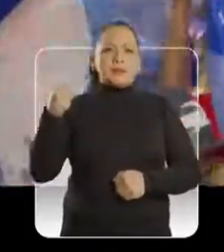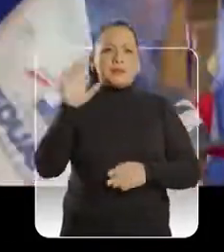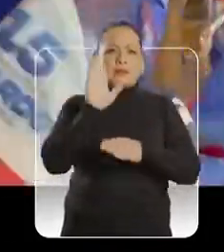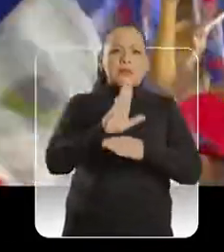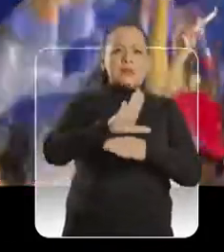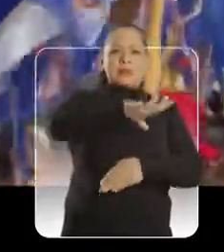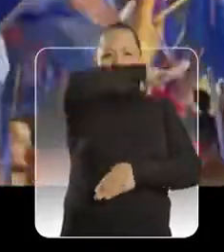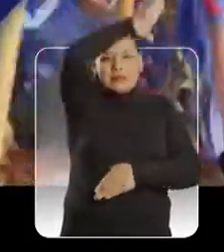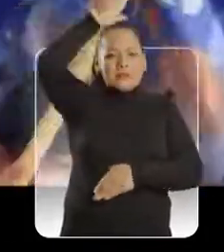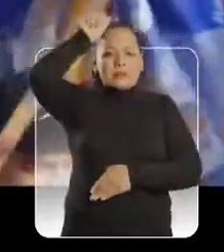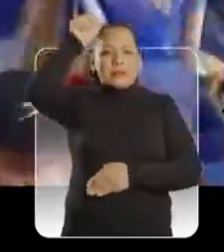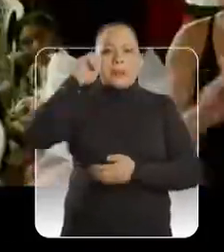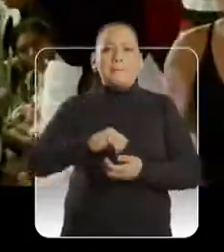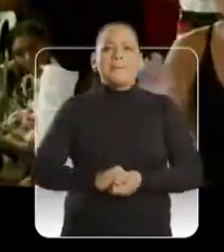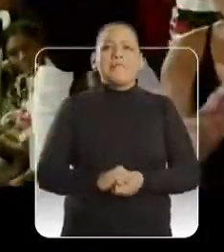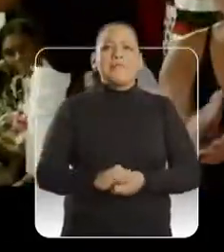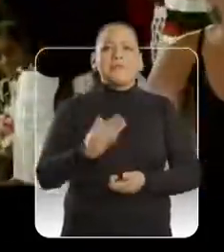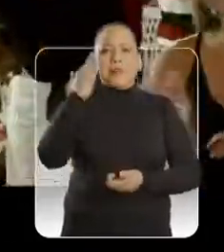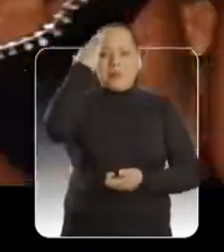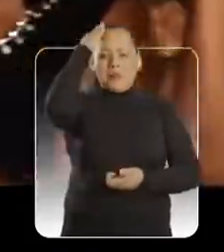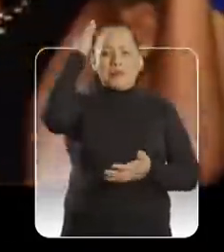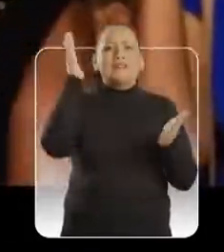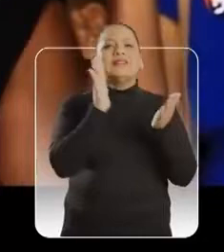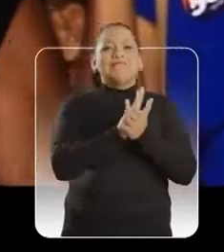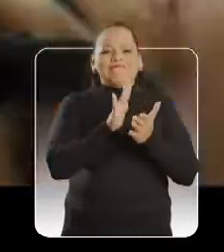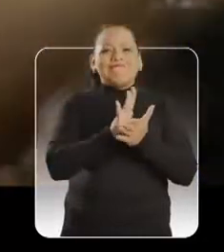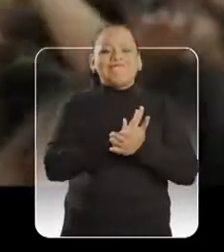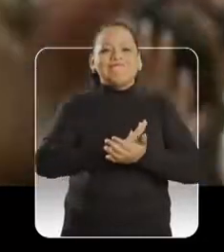Senado para ajudar o nosso povo.